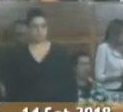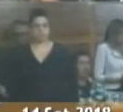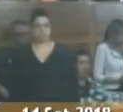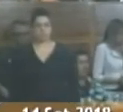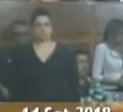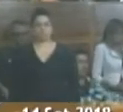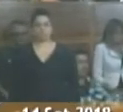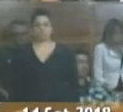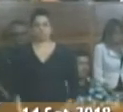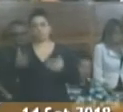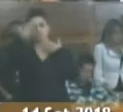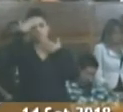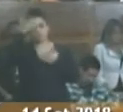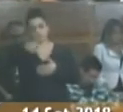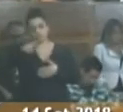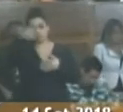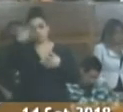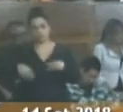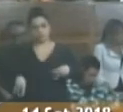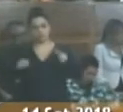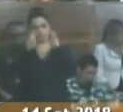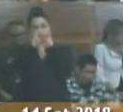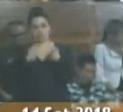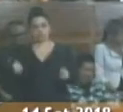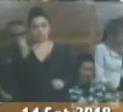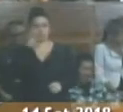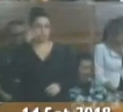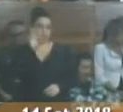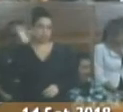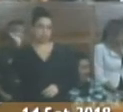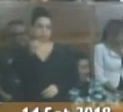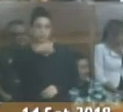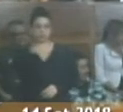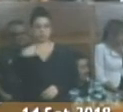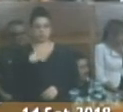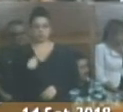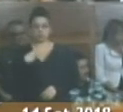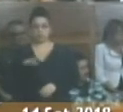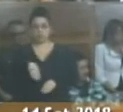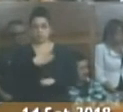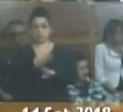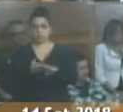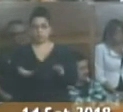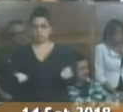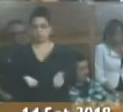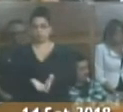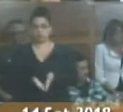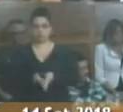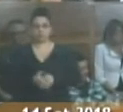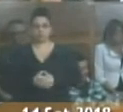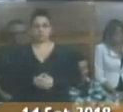agradecer mais uma vez à Câmara de Vereadores, agradecer a todos vocês que ficaram até agora,